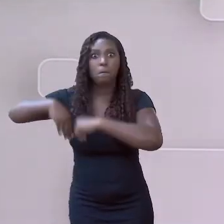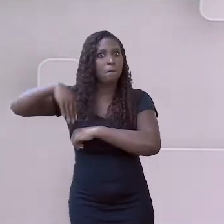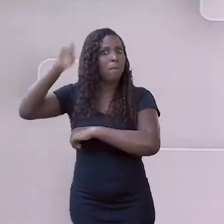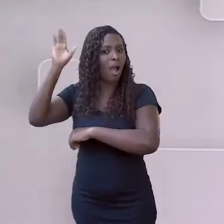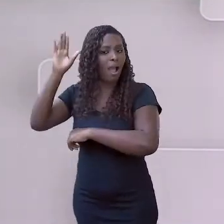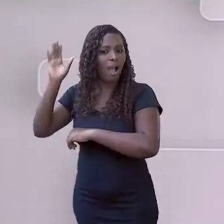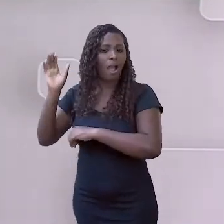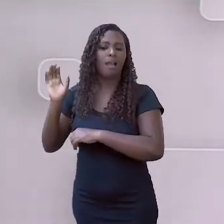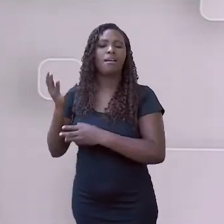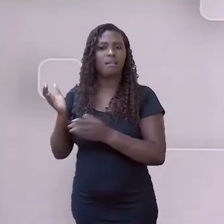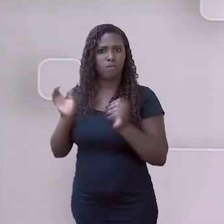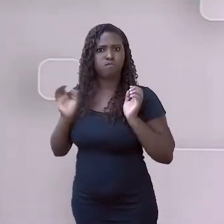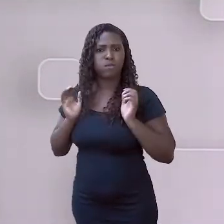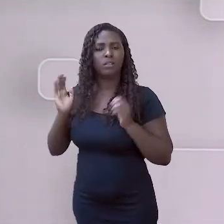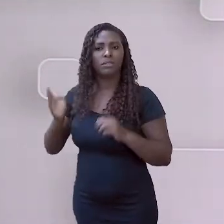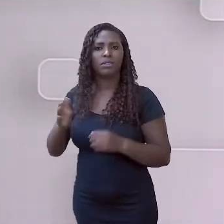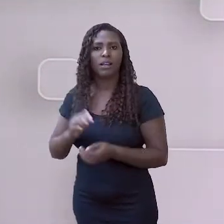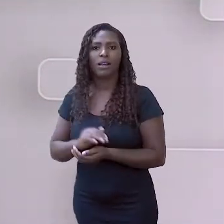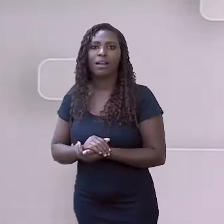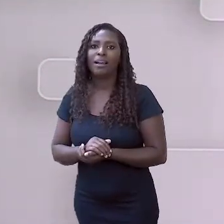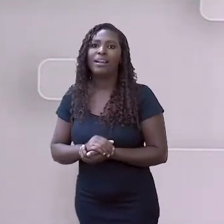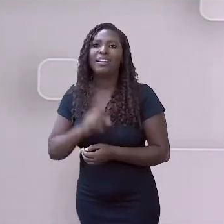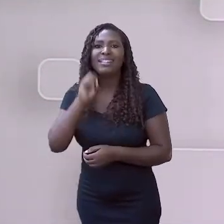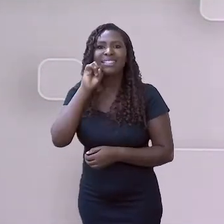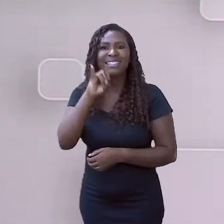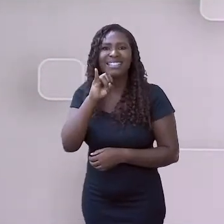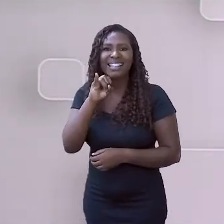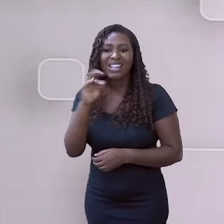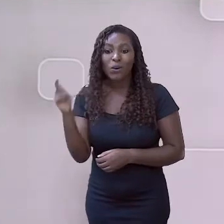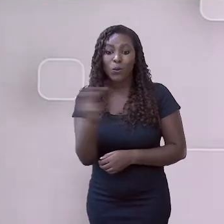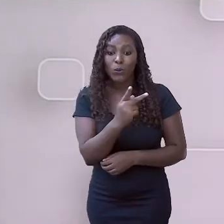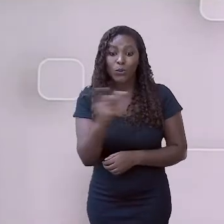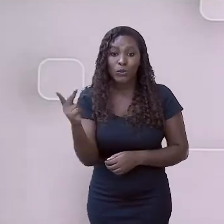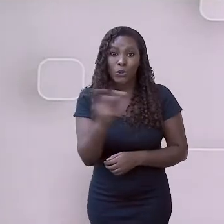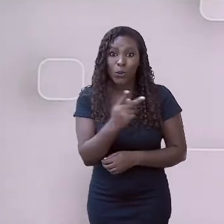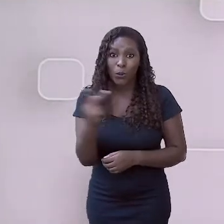Um único habitante na Califórnia